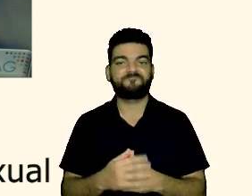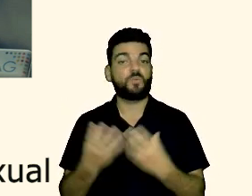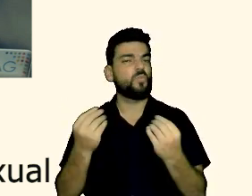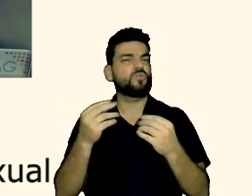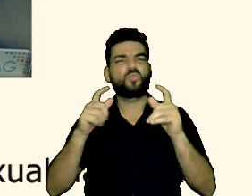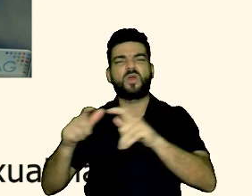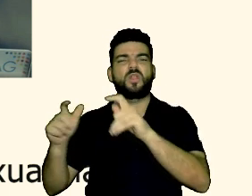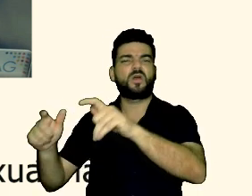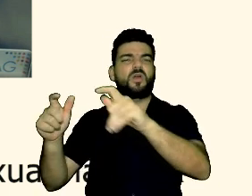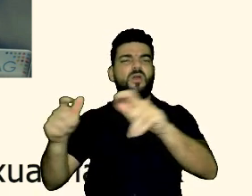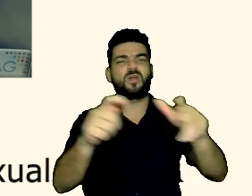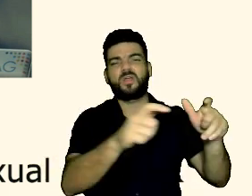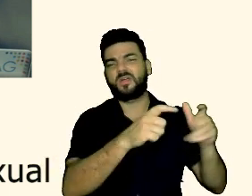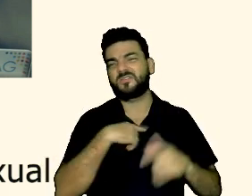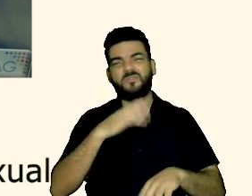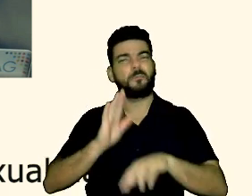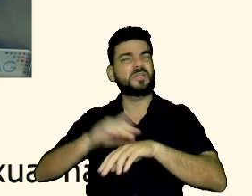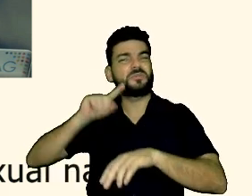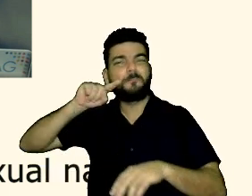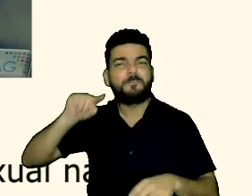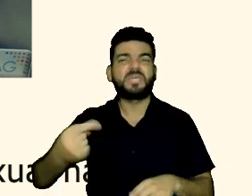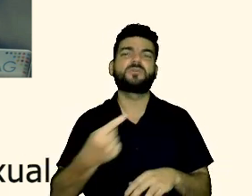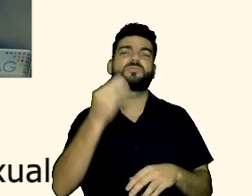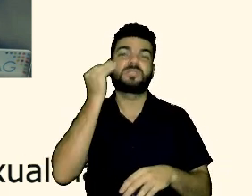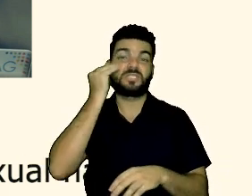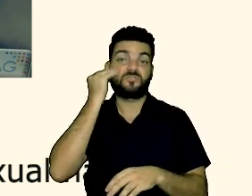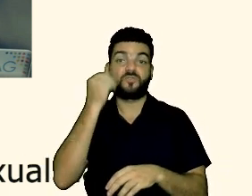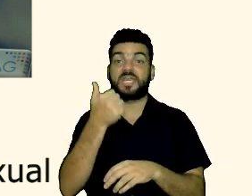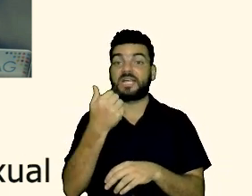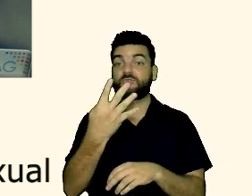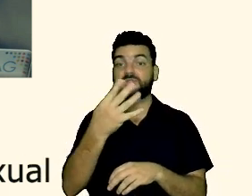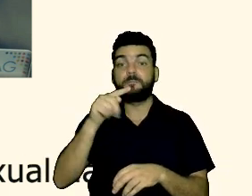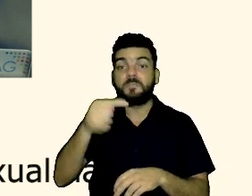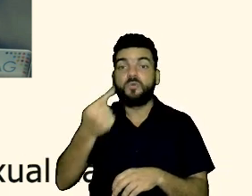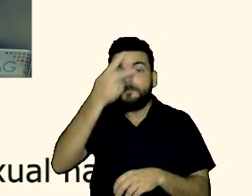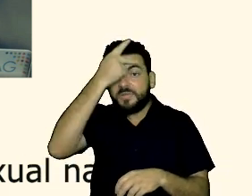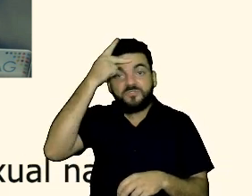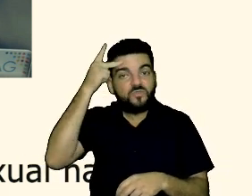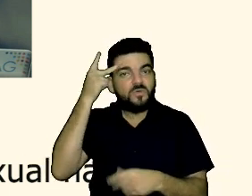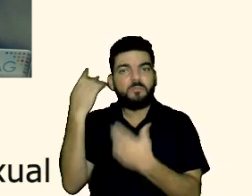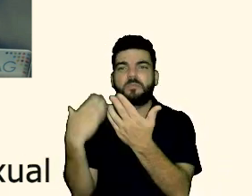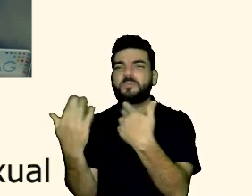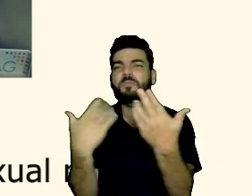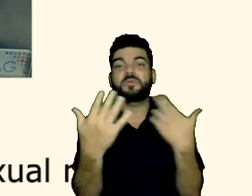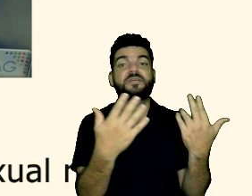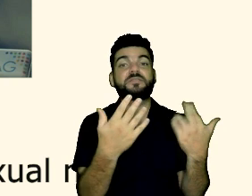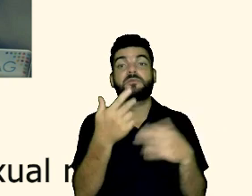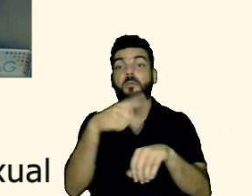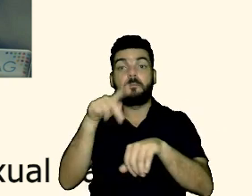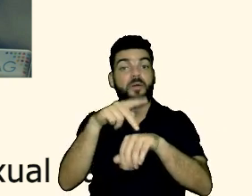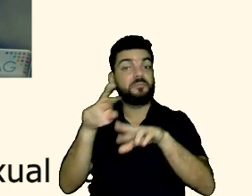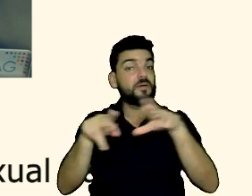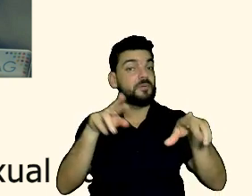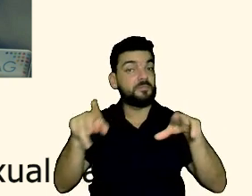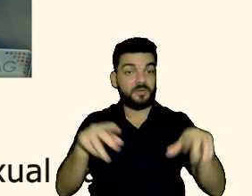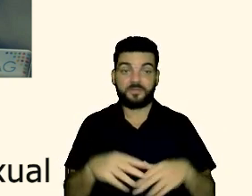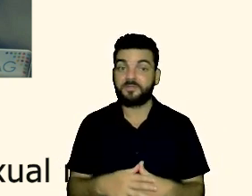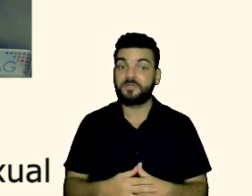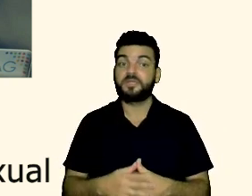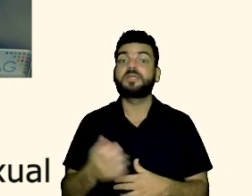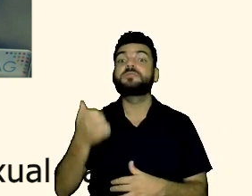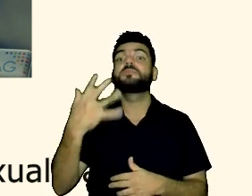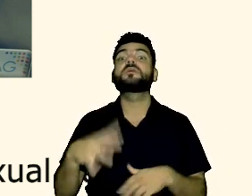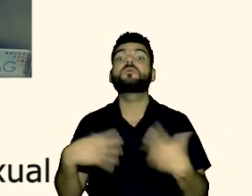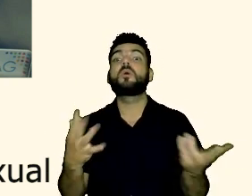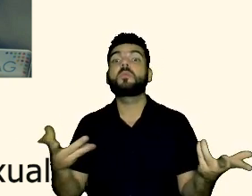mil pessoas de diferentes países, trazendo um ranking daquelas habilidades que a gente mais valoriza no mundo